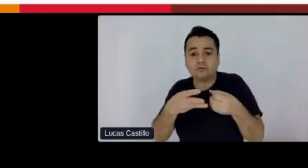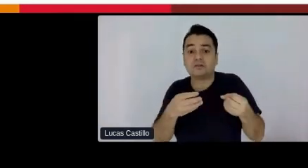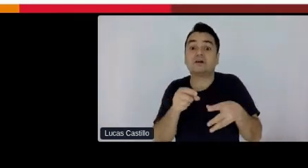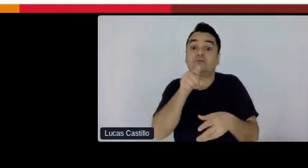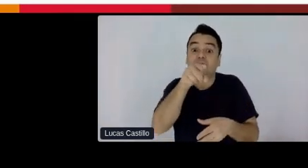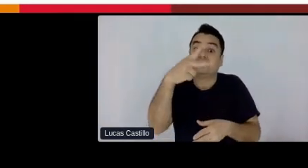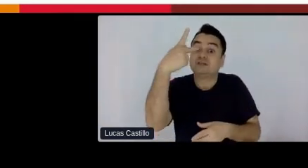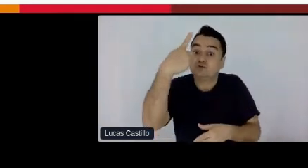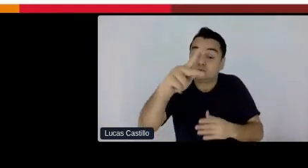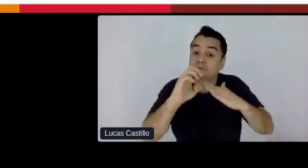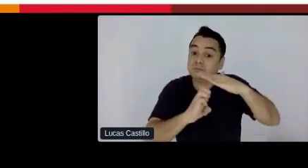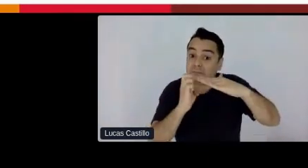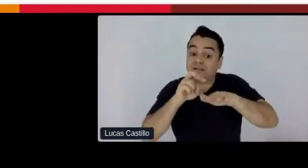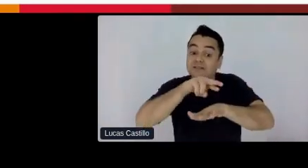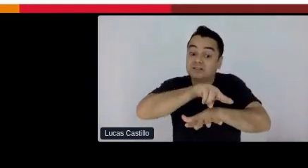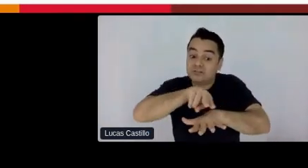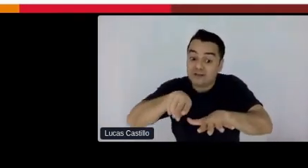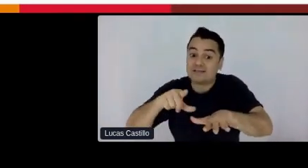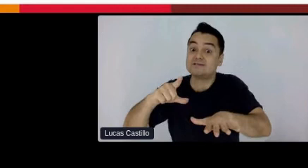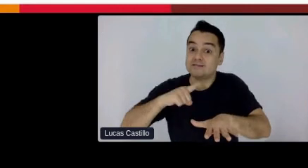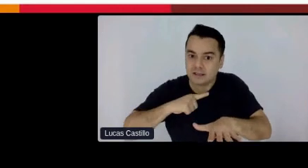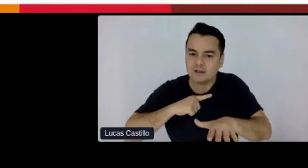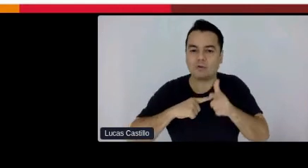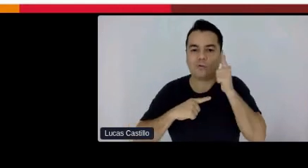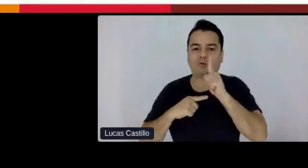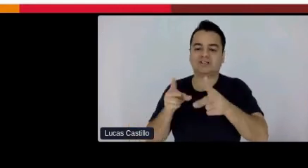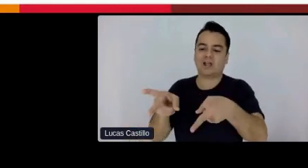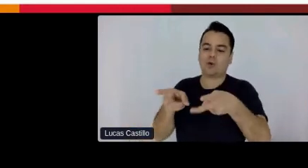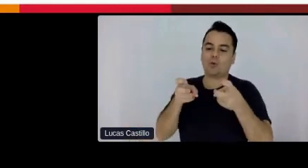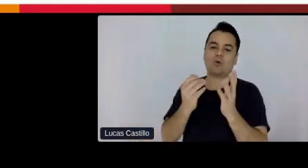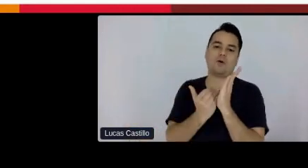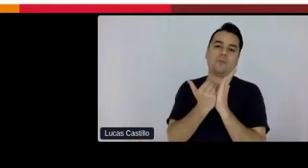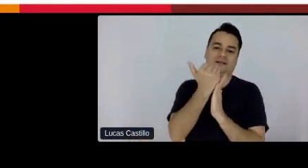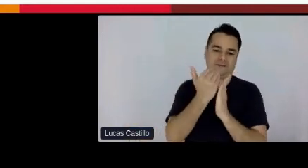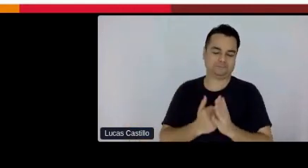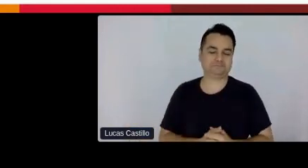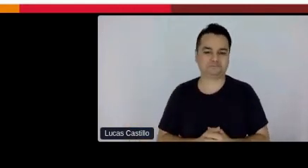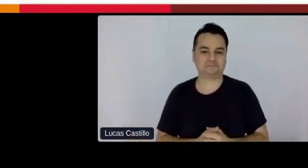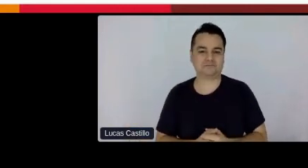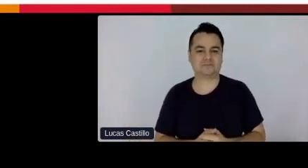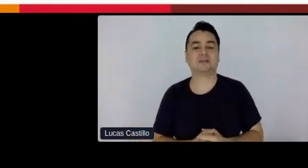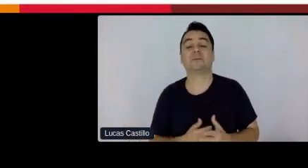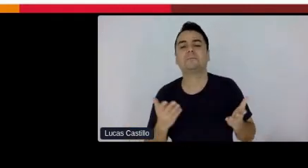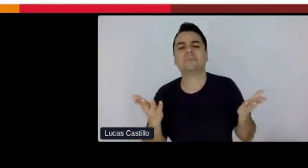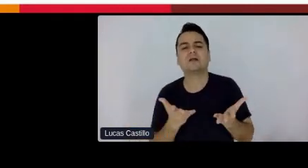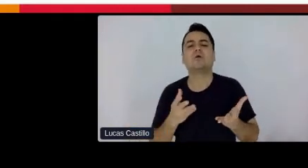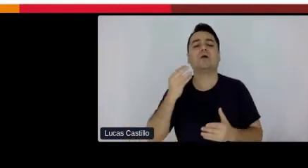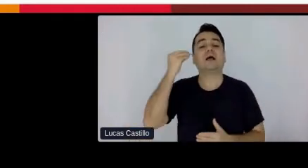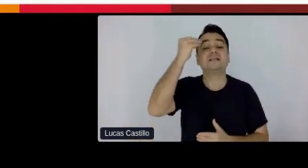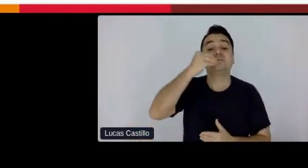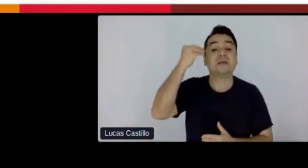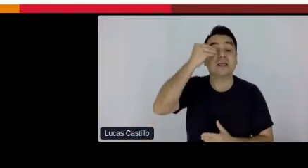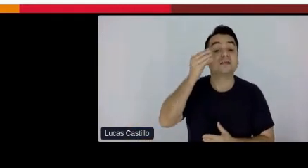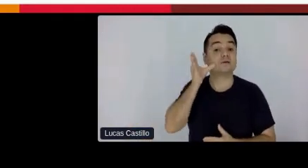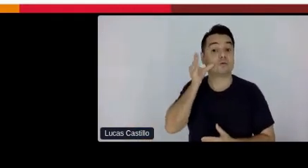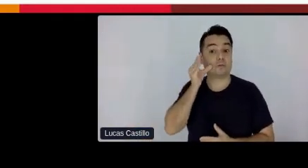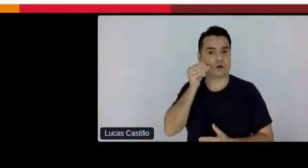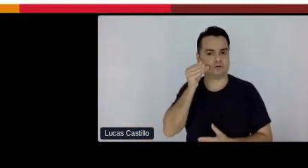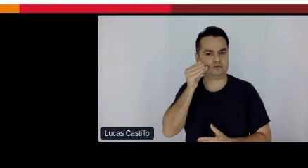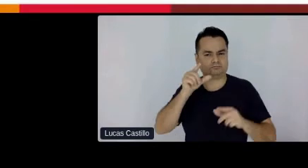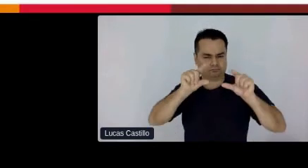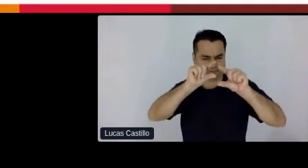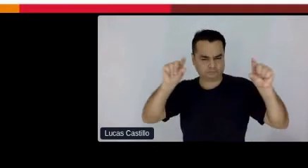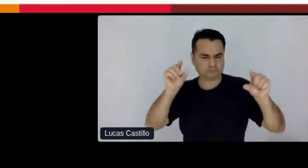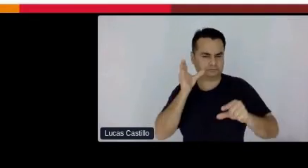diversidade dentro das organizações. Então, vamos lá, pessoal, vamos partir um pouco ali para a experiência do colaborador, né? Eu acho